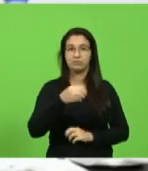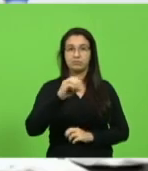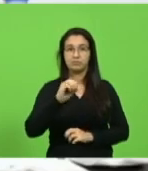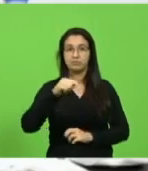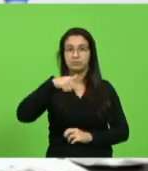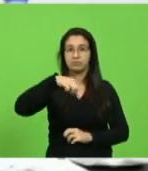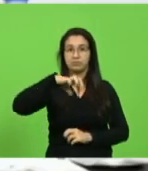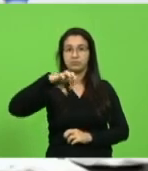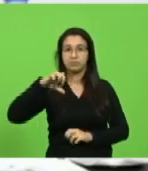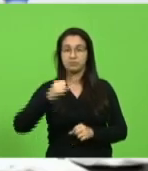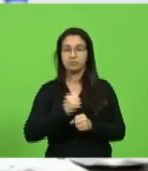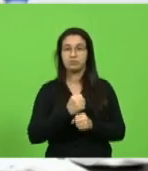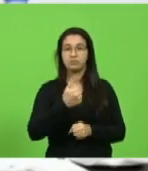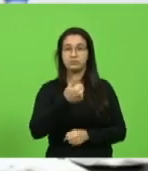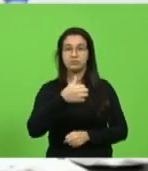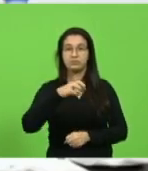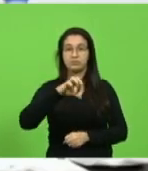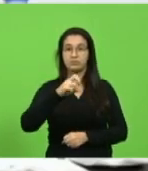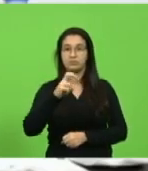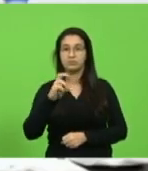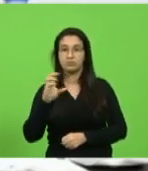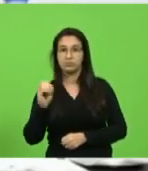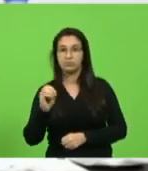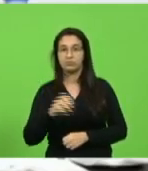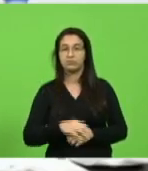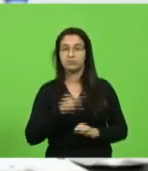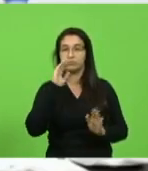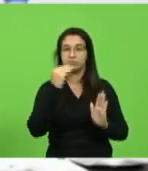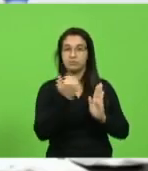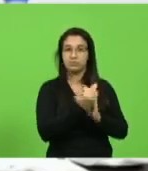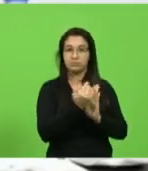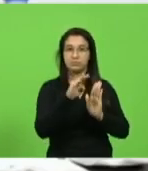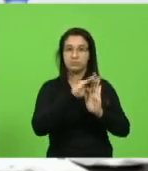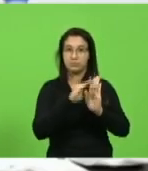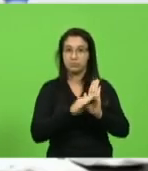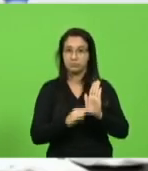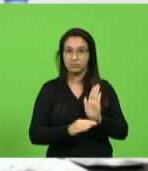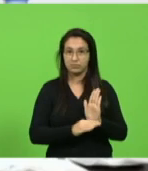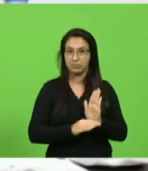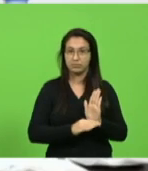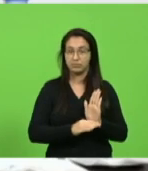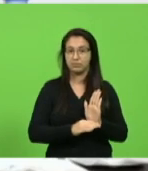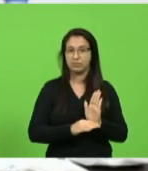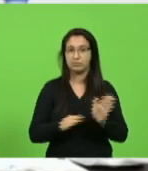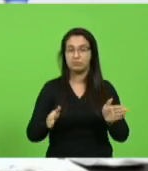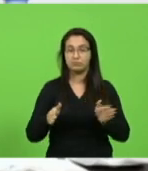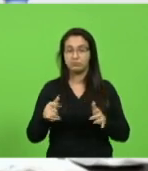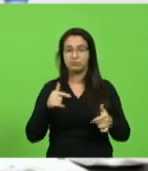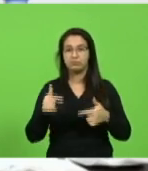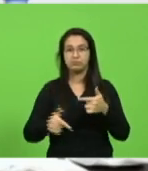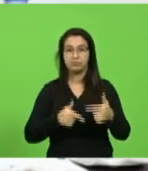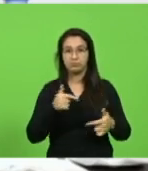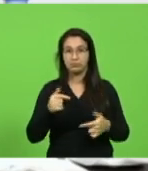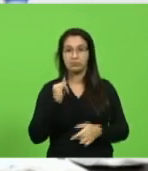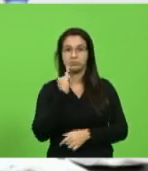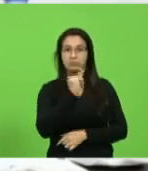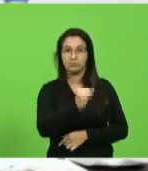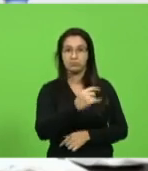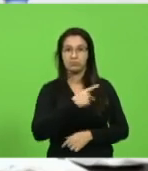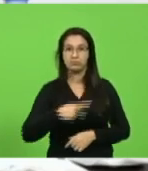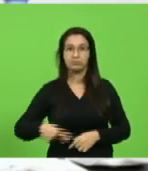compram seus atos de expediente intime-se os excelentíssimos senhores presidente da Assembleia Legislativa